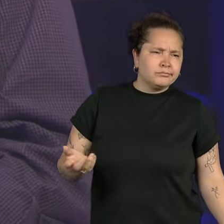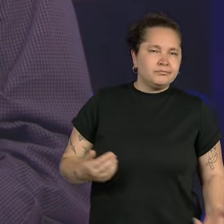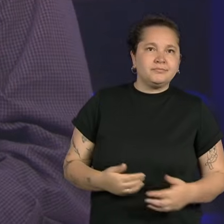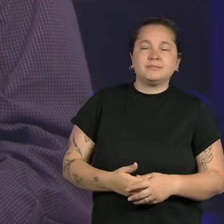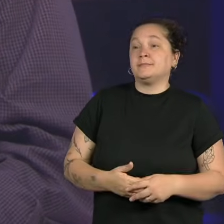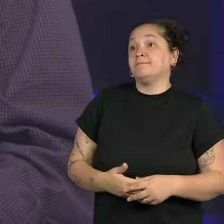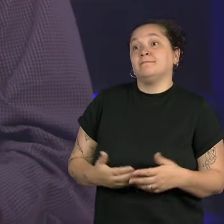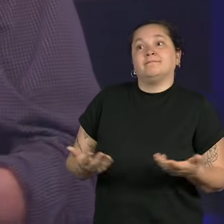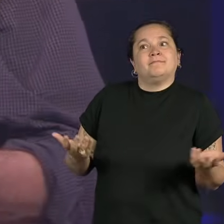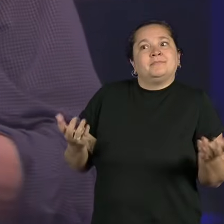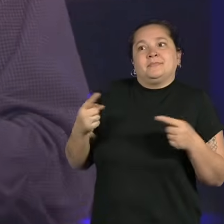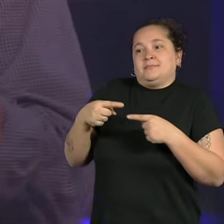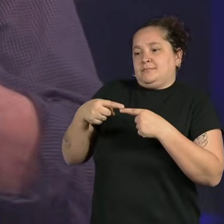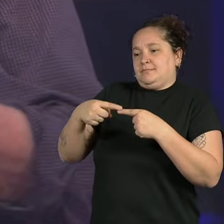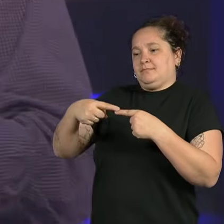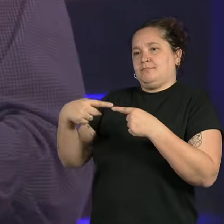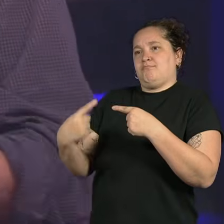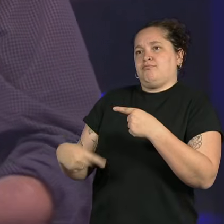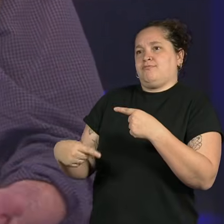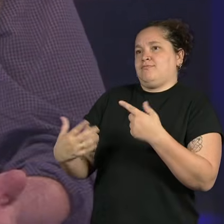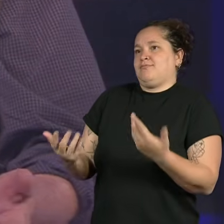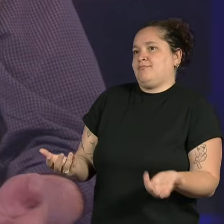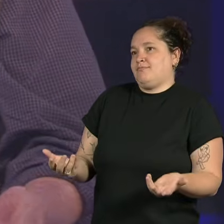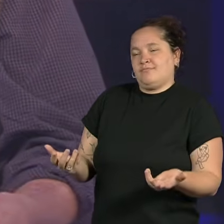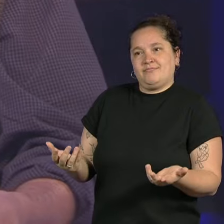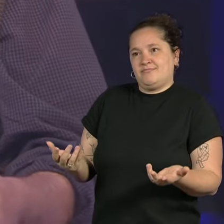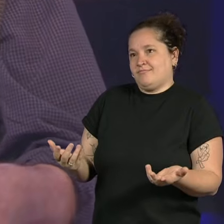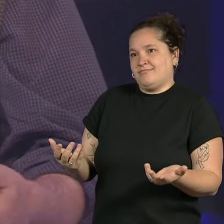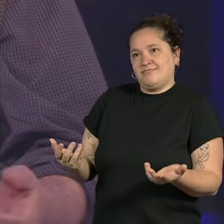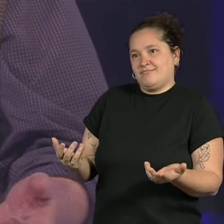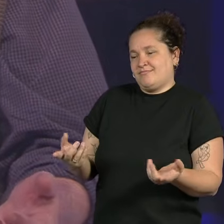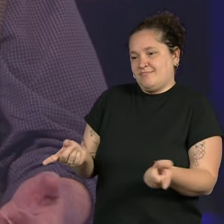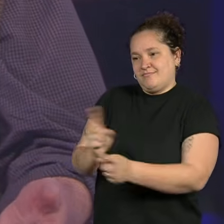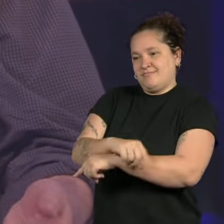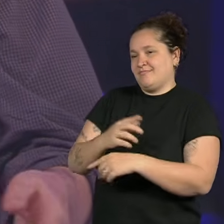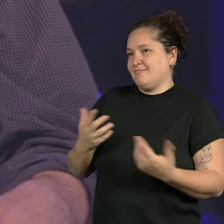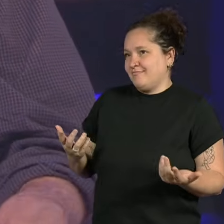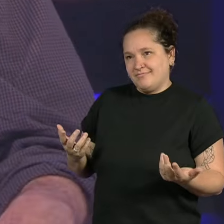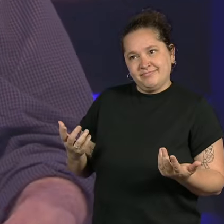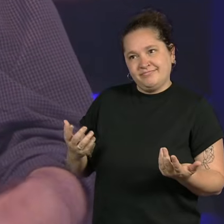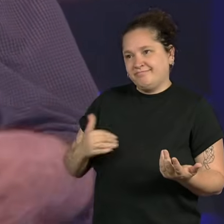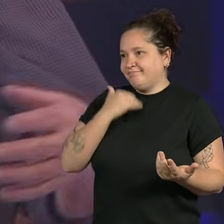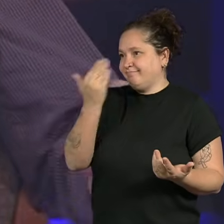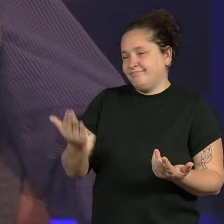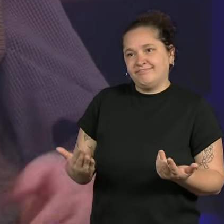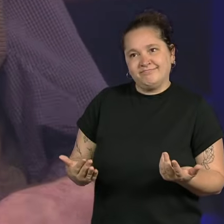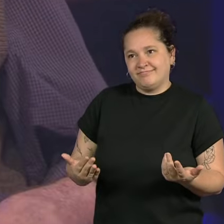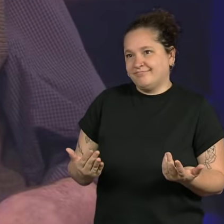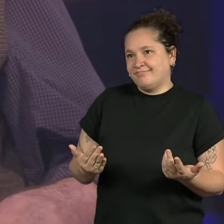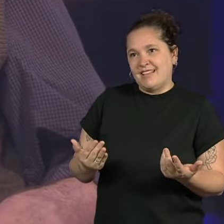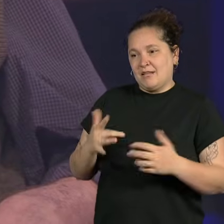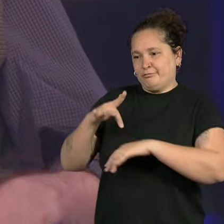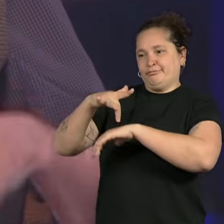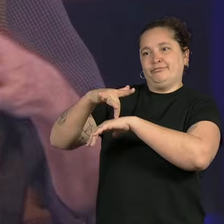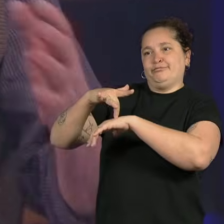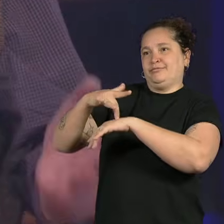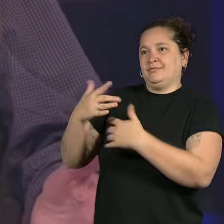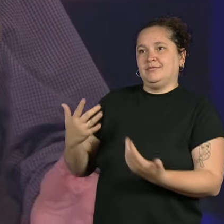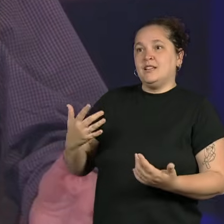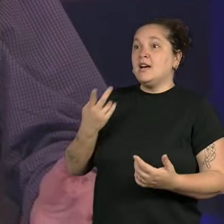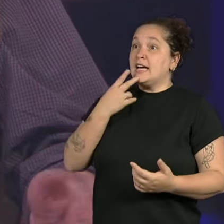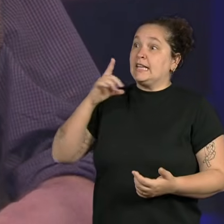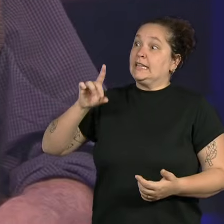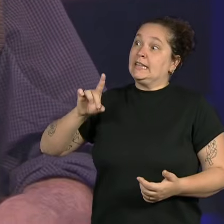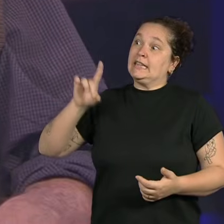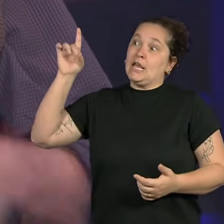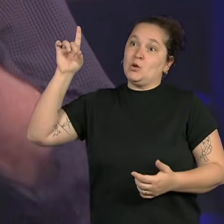Não tem a menor... É completamente contraditório, né? Antagônico, é quase cinismo, né? Quando você fala em Deus e guerra ao